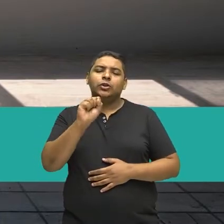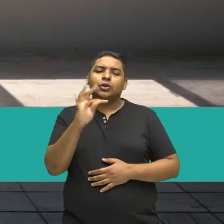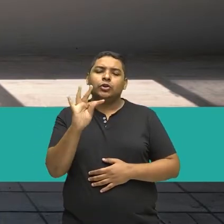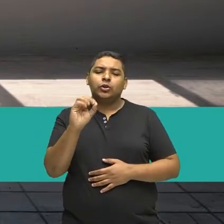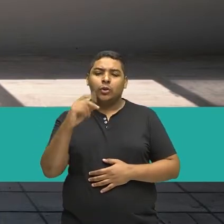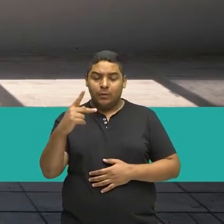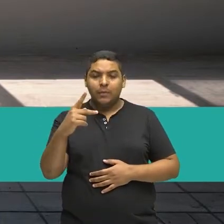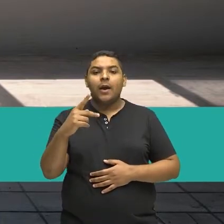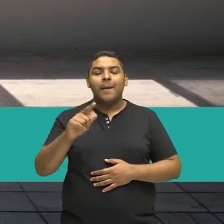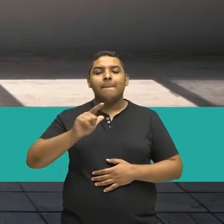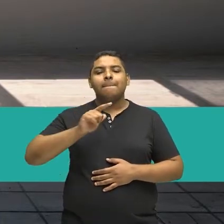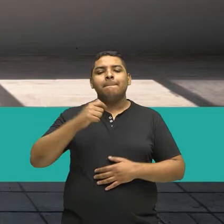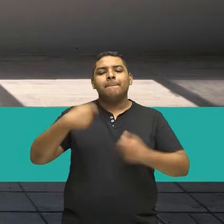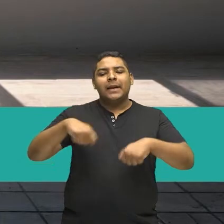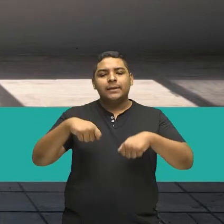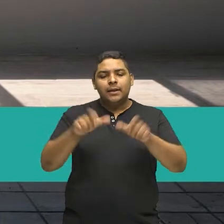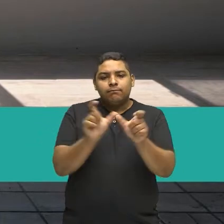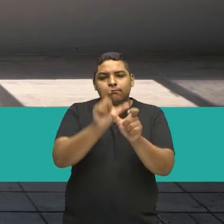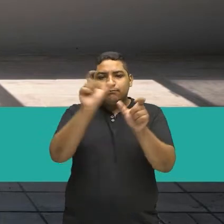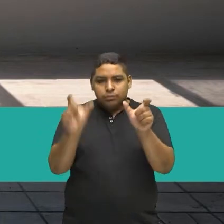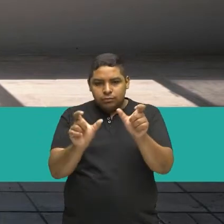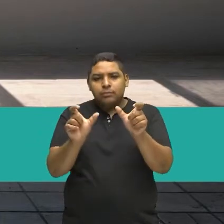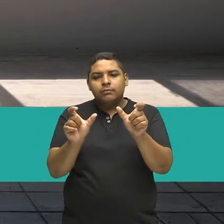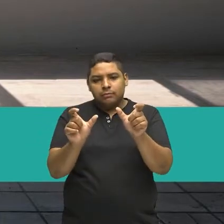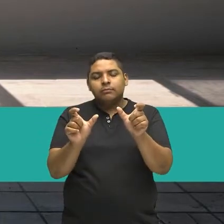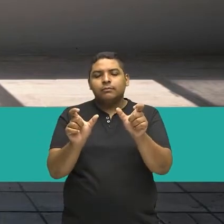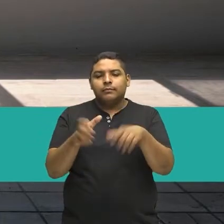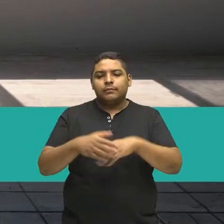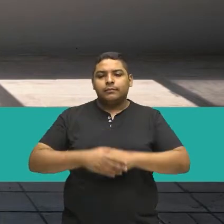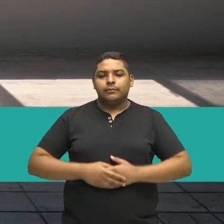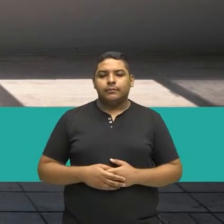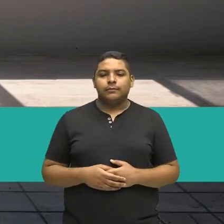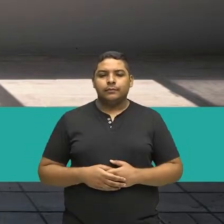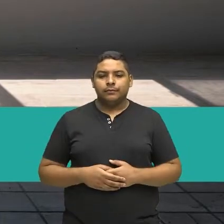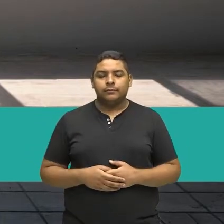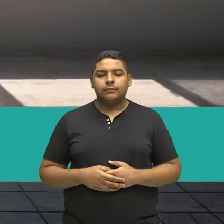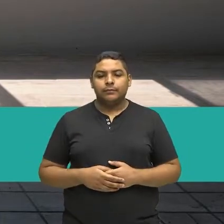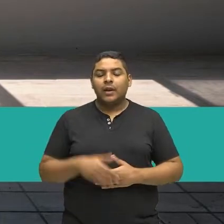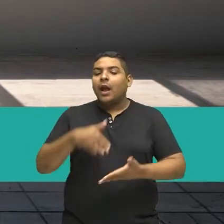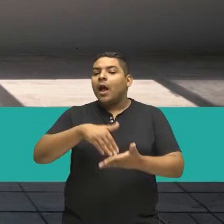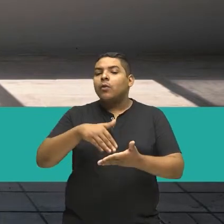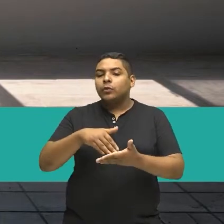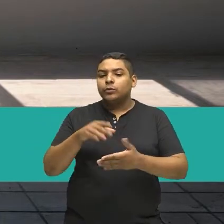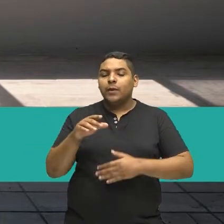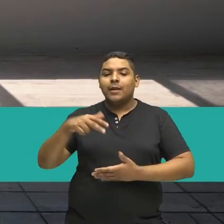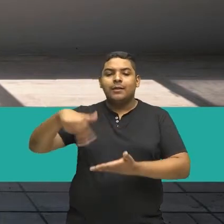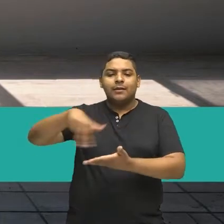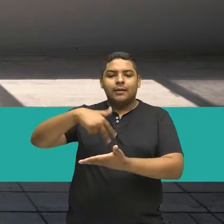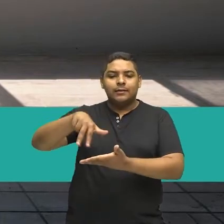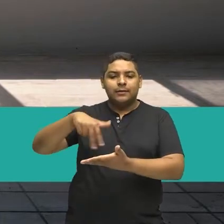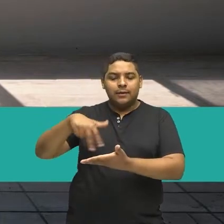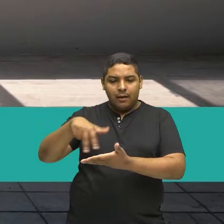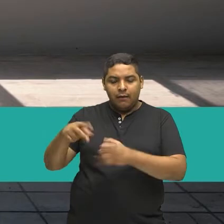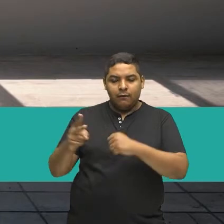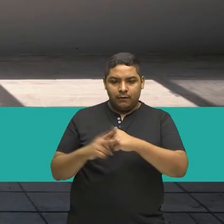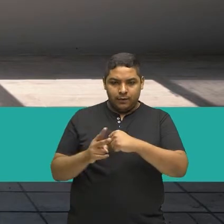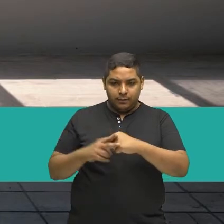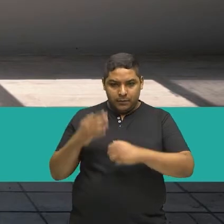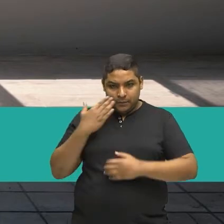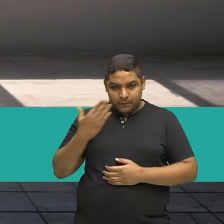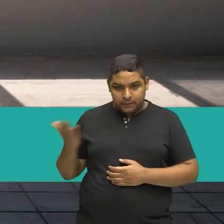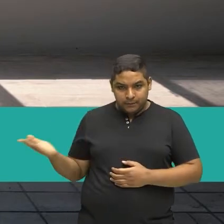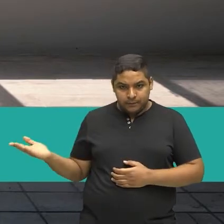última consoante, certo? Aí você acrescenta o ing. E essa última que você está vendo aí é o verbo dance, o verbo dançar. Ele termina na letra